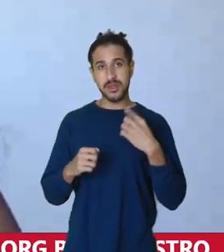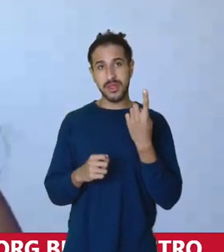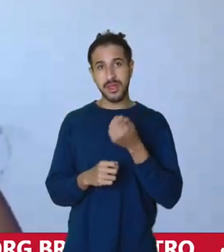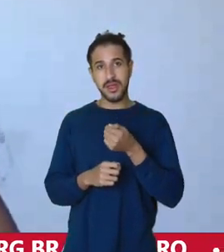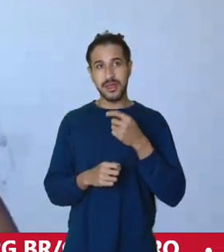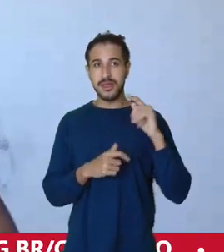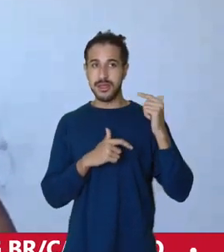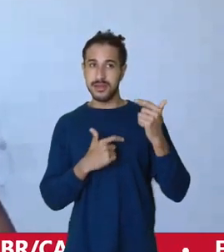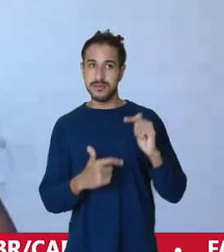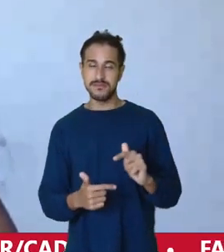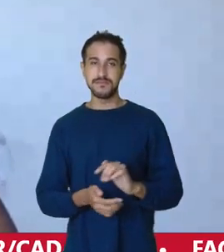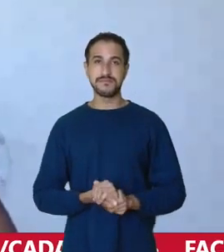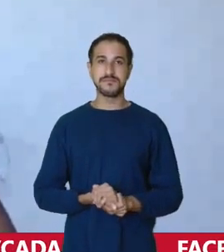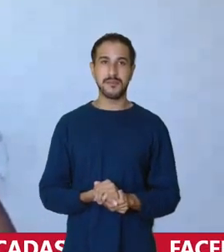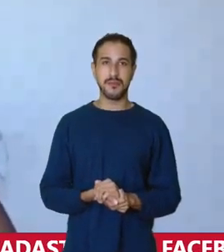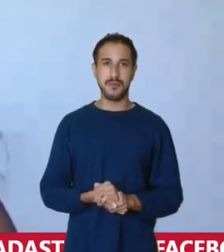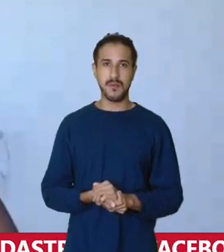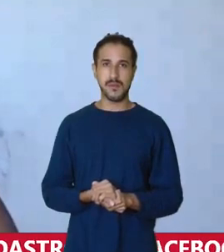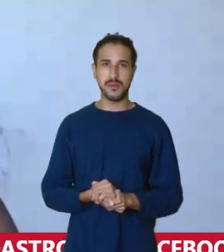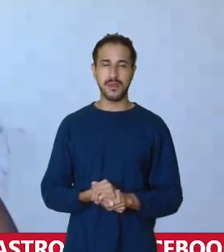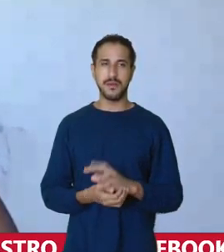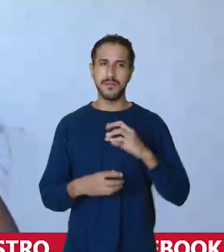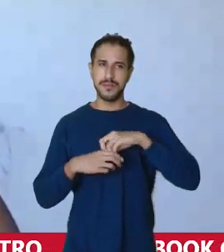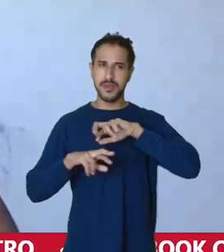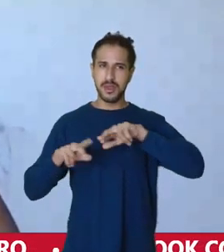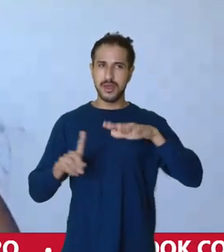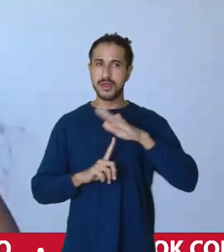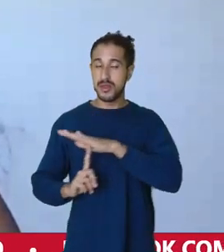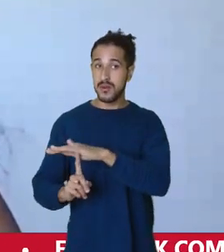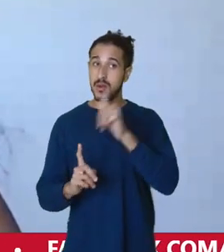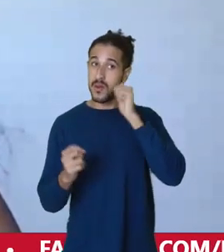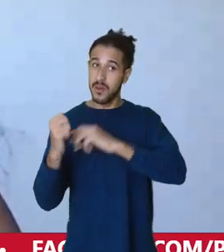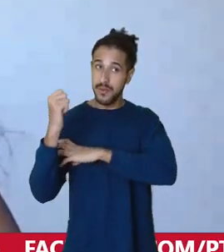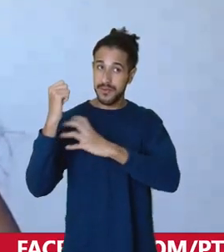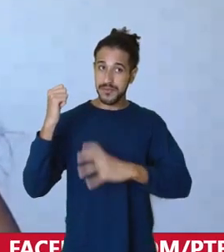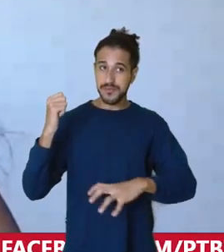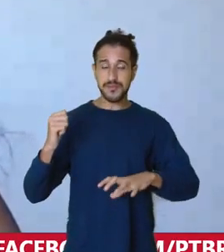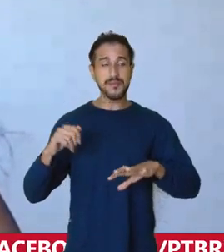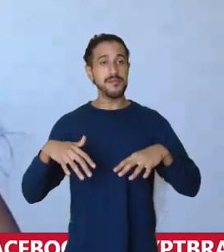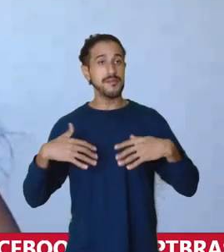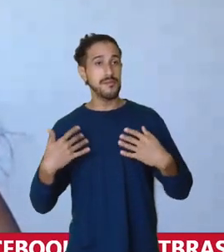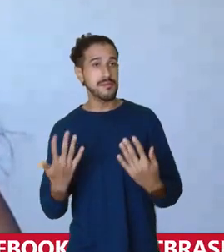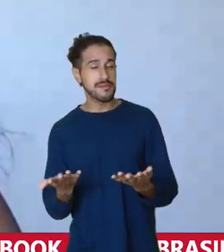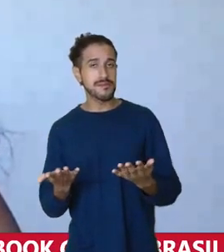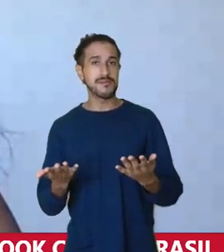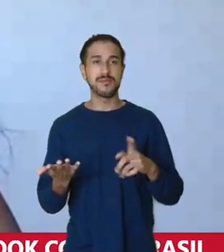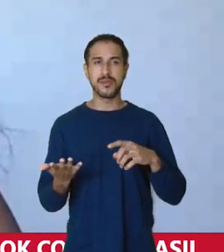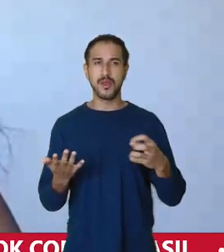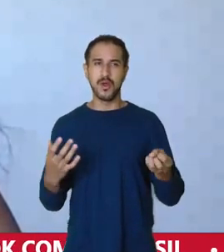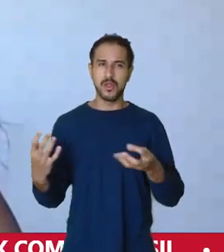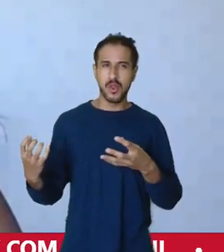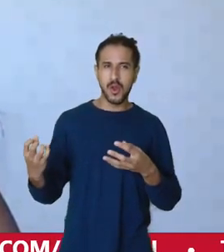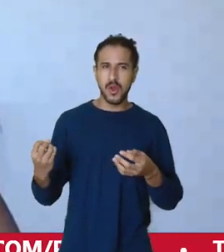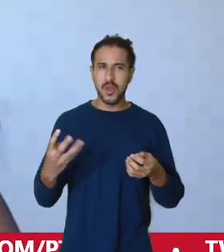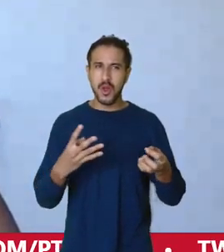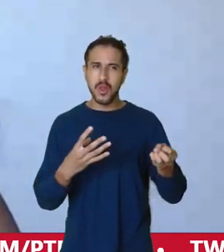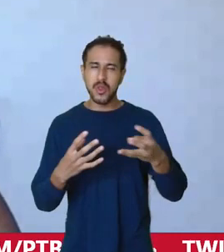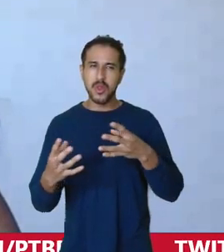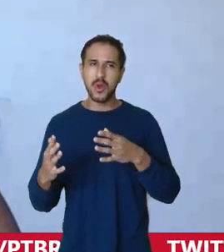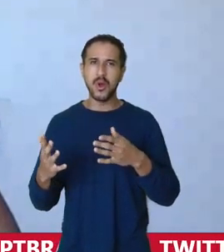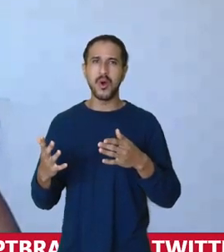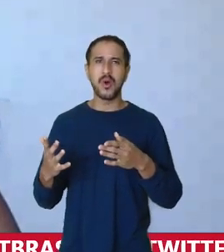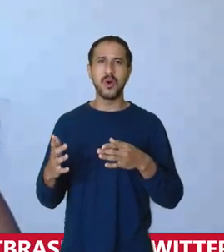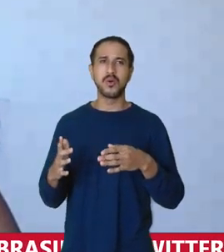sobre tradições dentro dos feminismos. Mas então, as novas